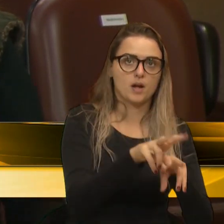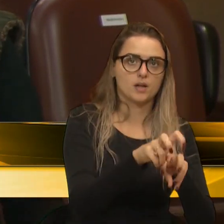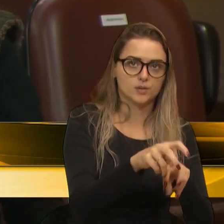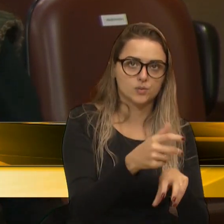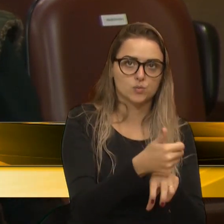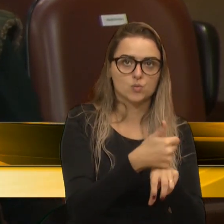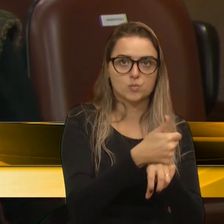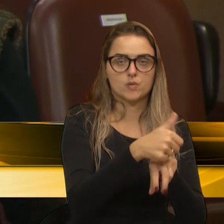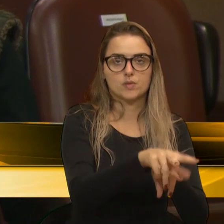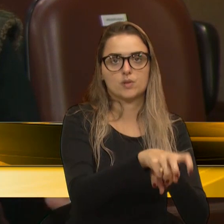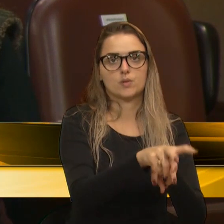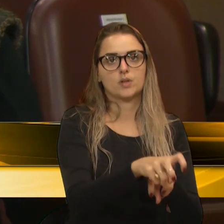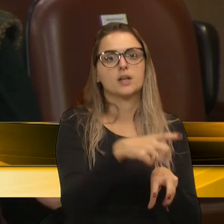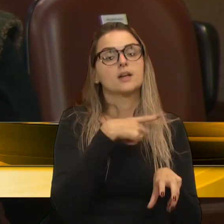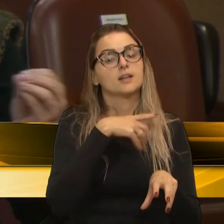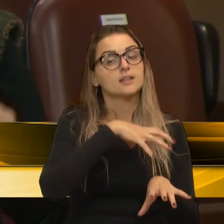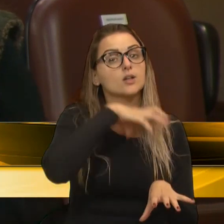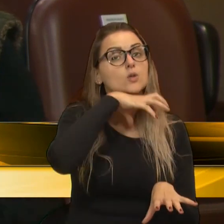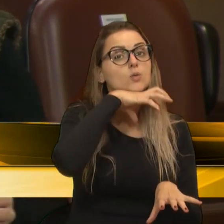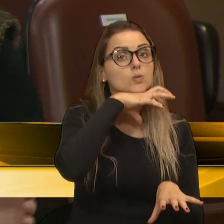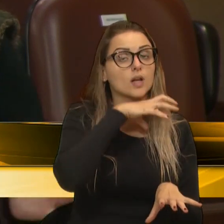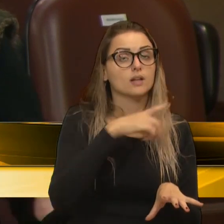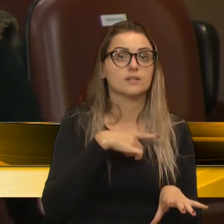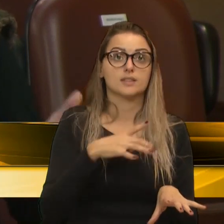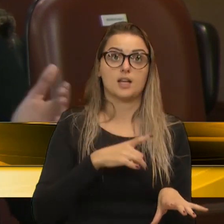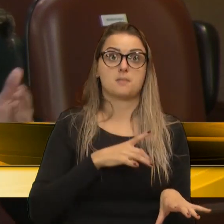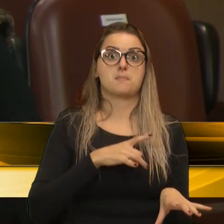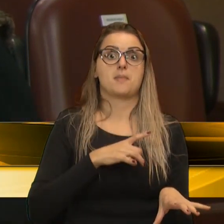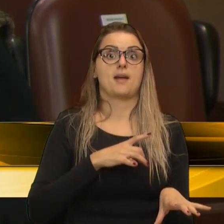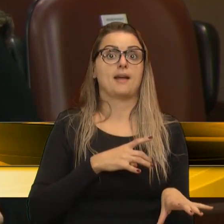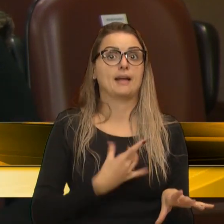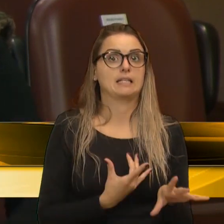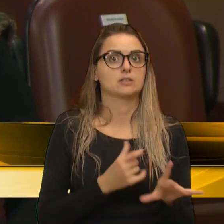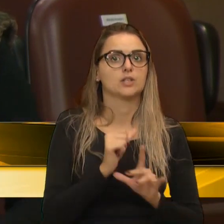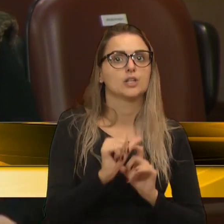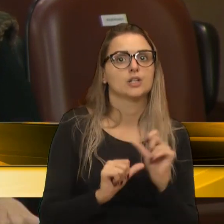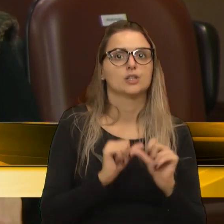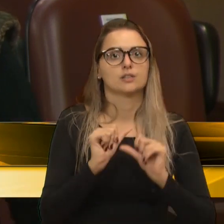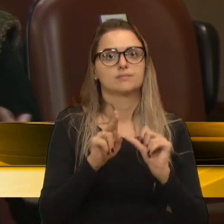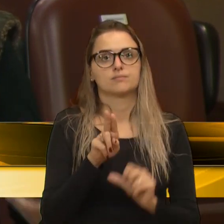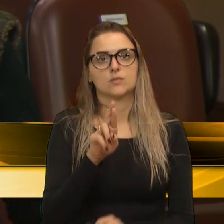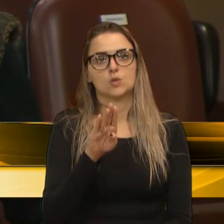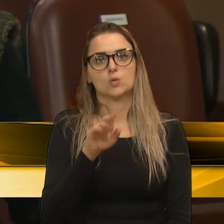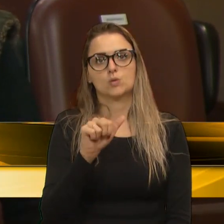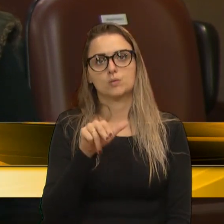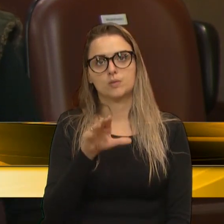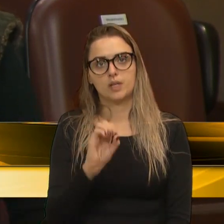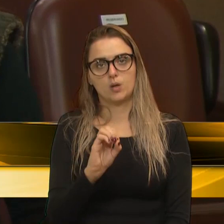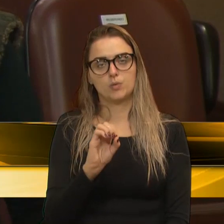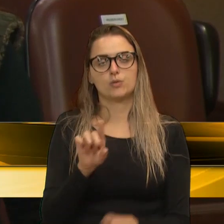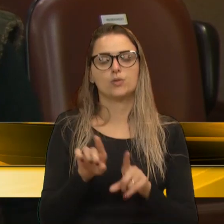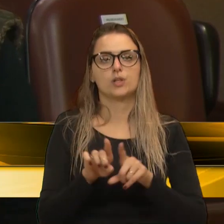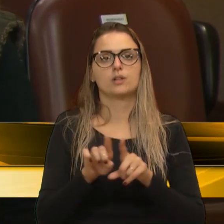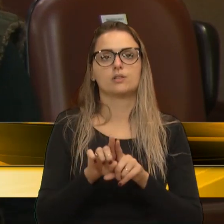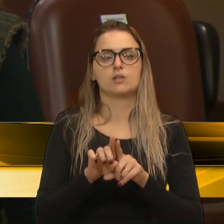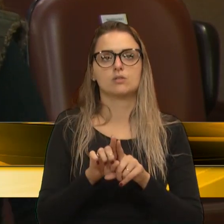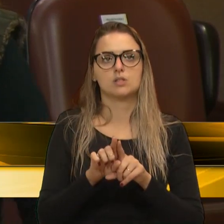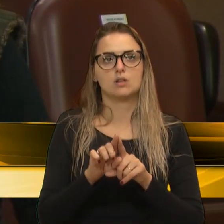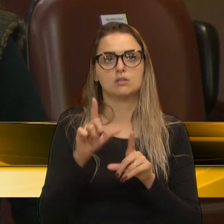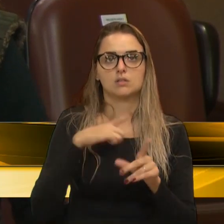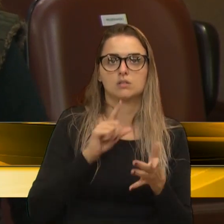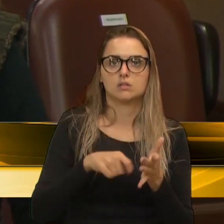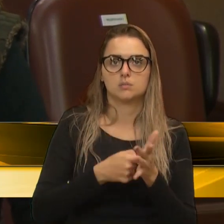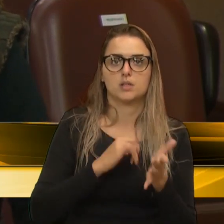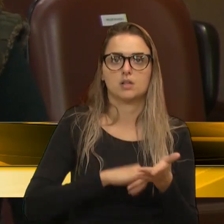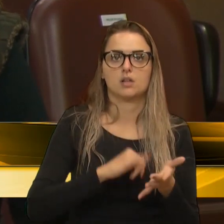que estão numa área rural e tem esse medo de talvez virarem zona urbana e terem que pagar um IPTU alto, com o qual